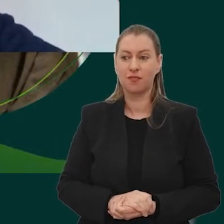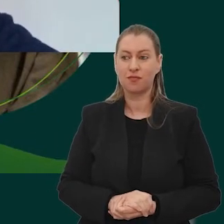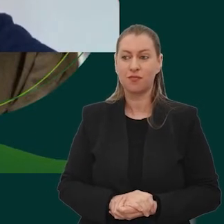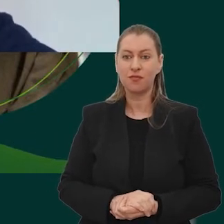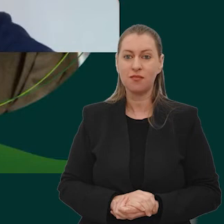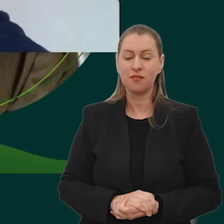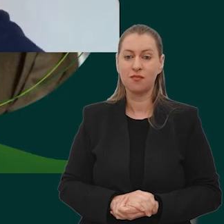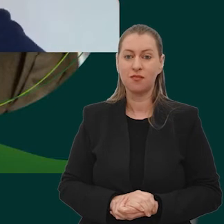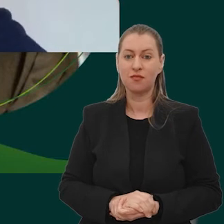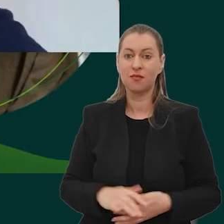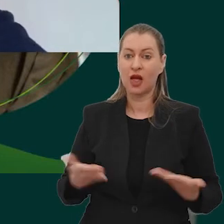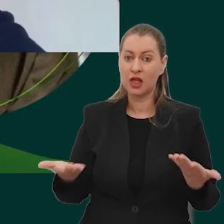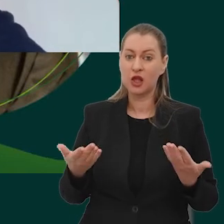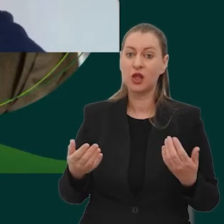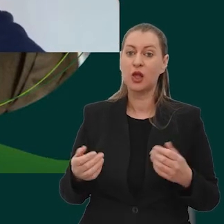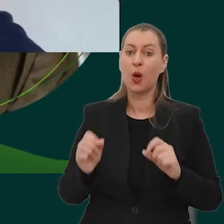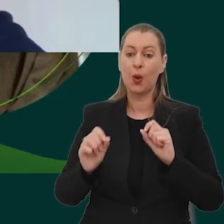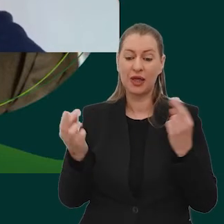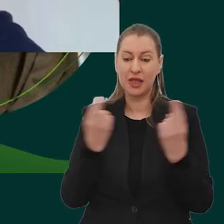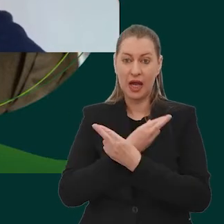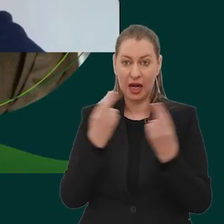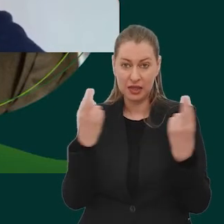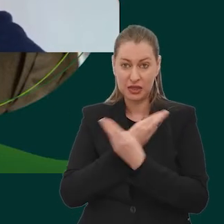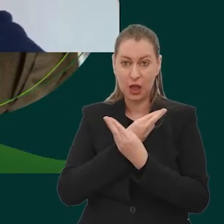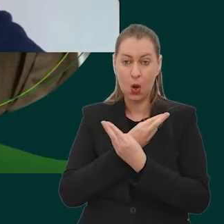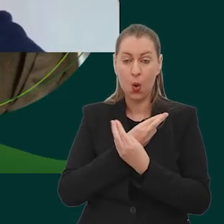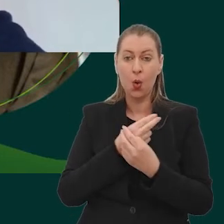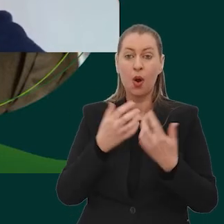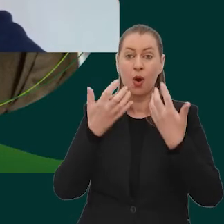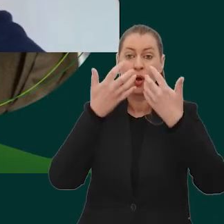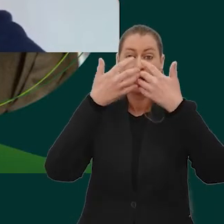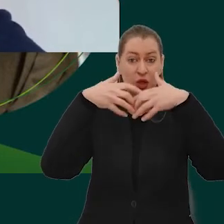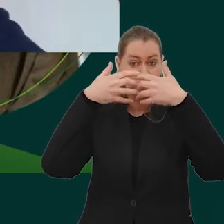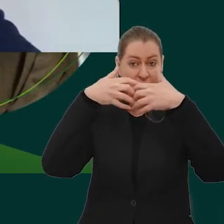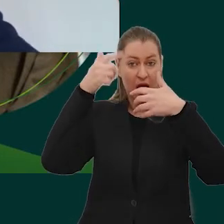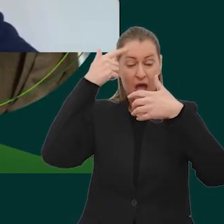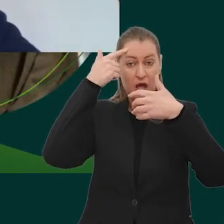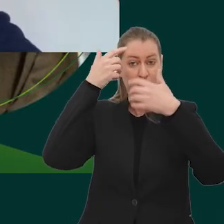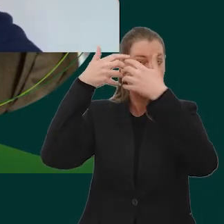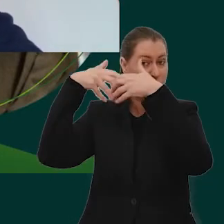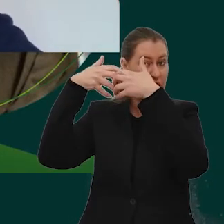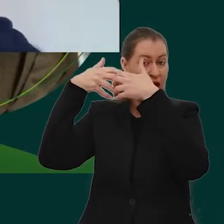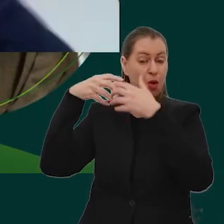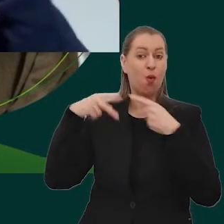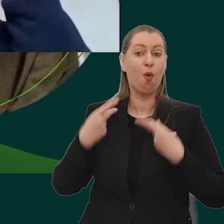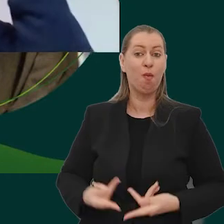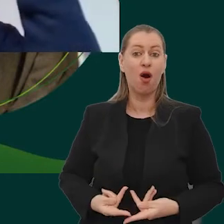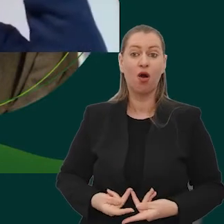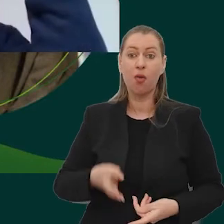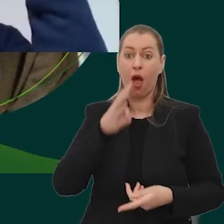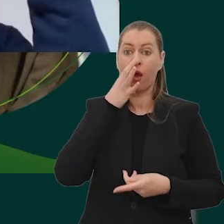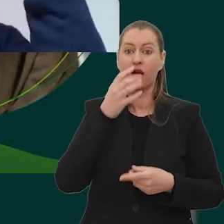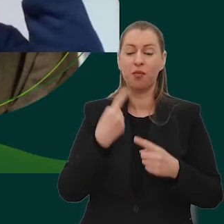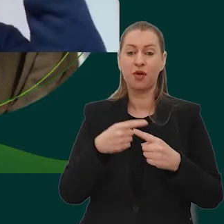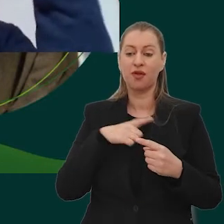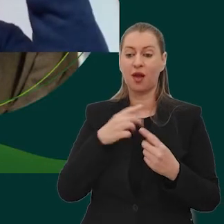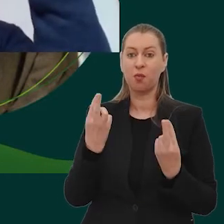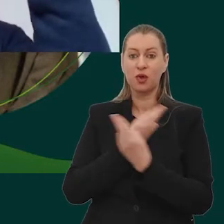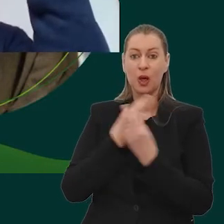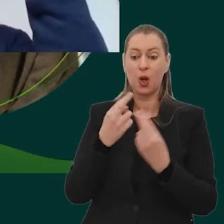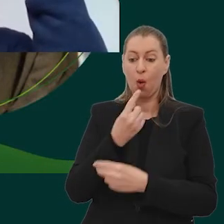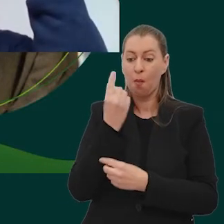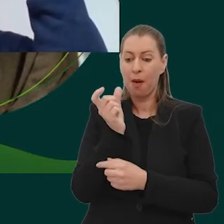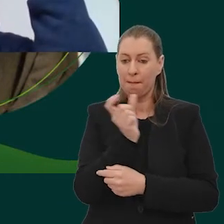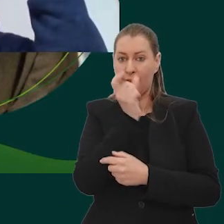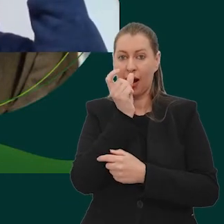Esse mapa de relações, a gente brinca assim que o cérebro humano é uma coisa incrível, né? Porque a gente tem tantas relações que às vezes uma